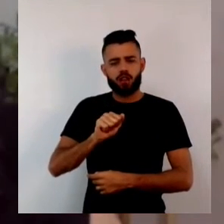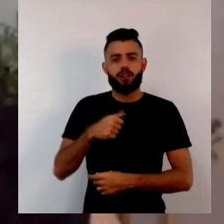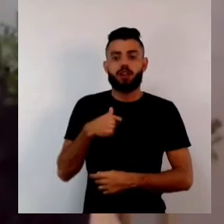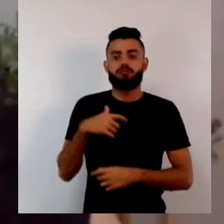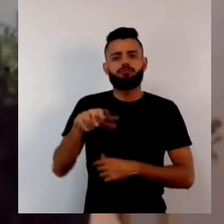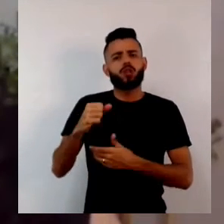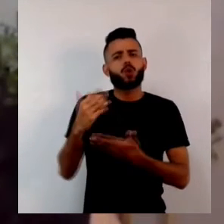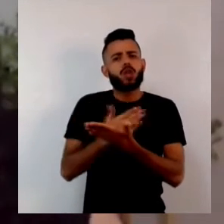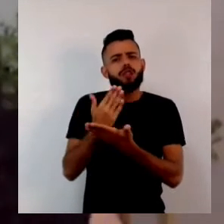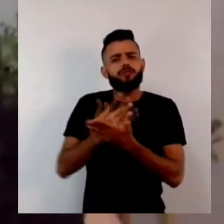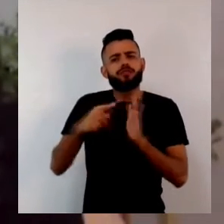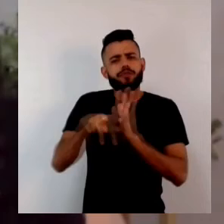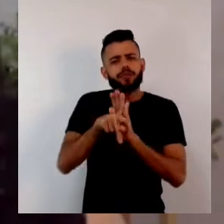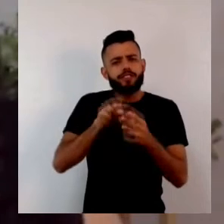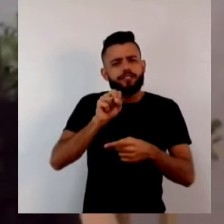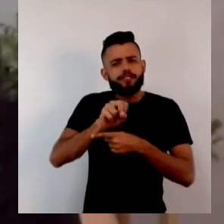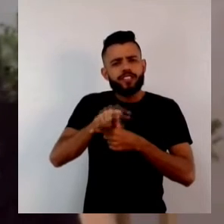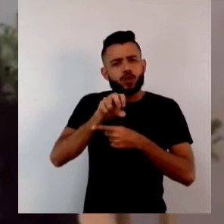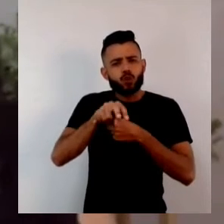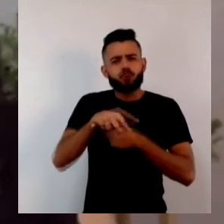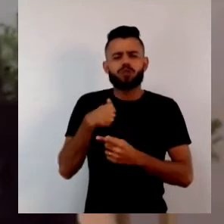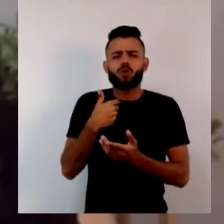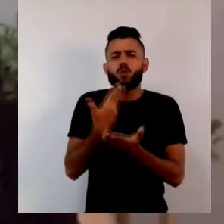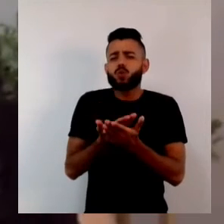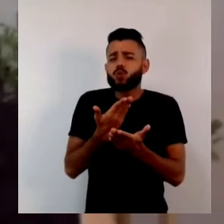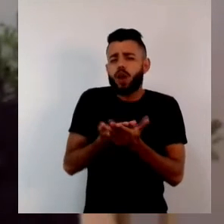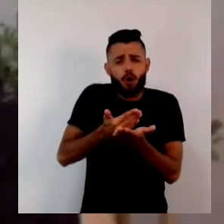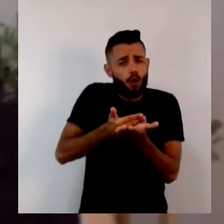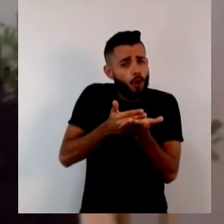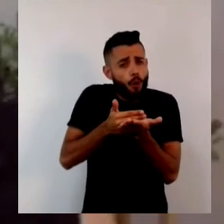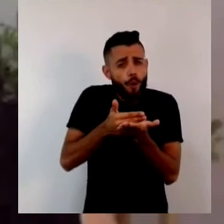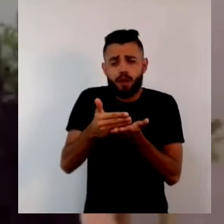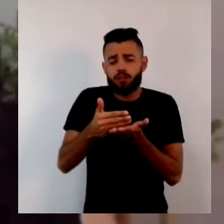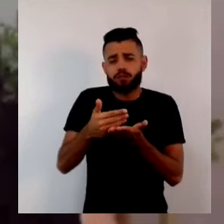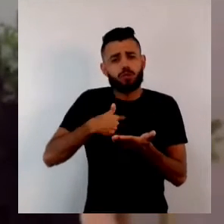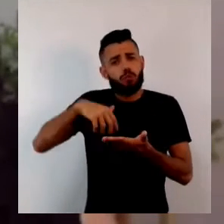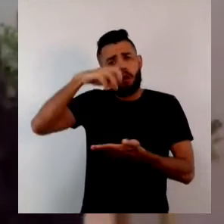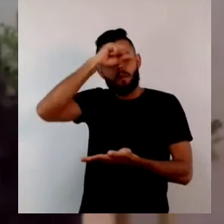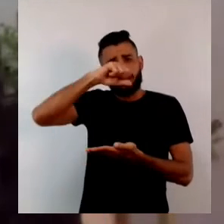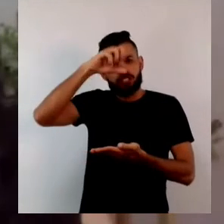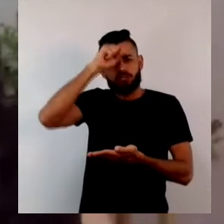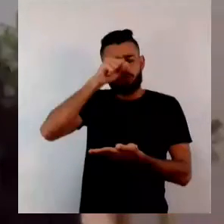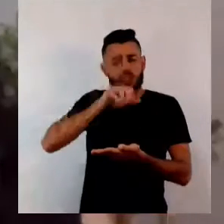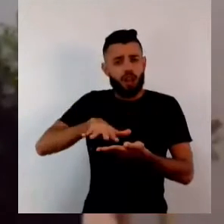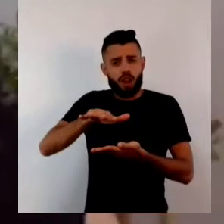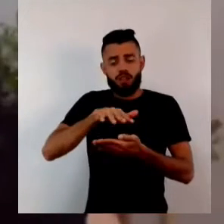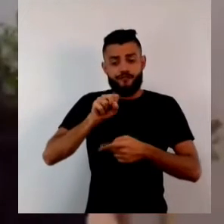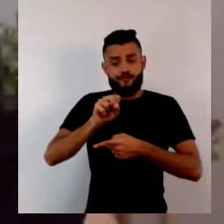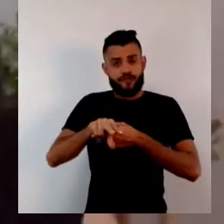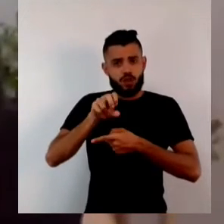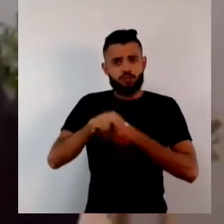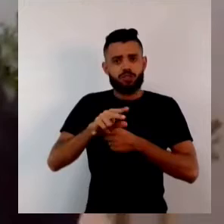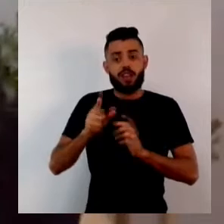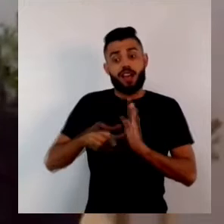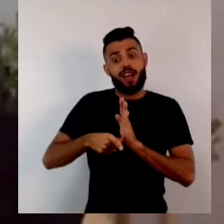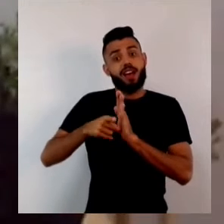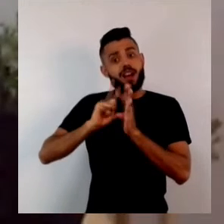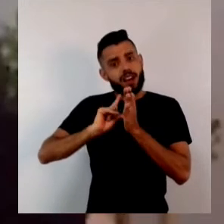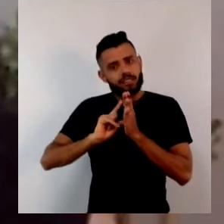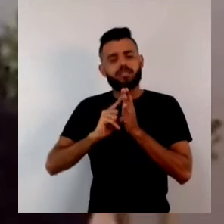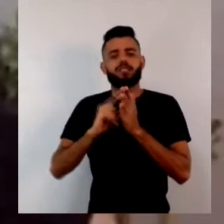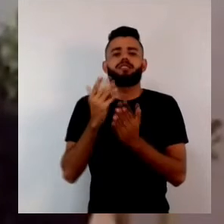estudar do zero. Então, eu praticamente aprendi virologia antes mesmo de ter as aulas, né, tanto